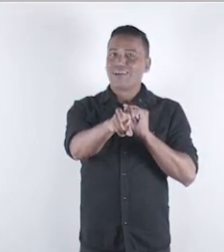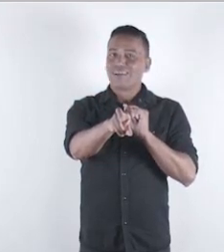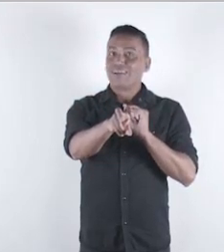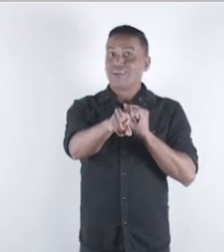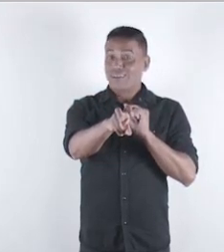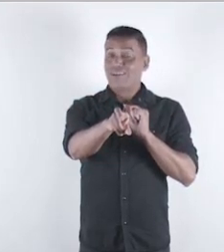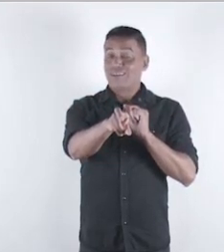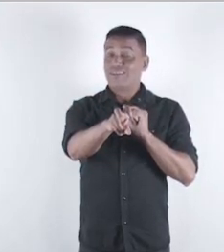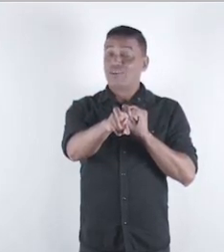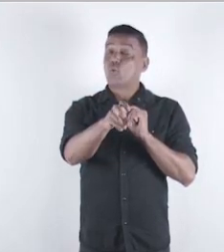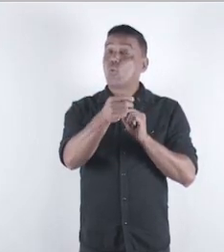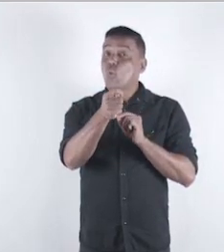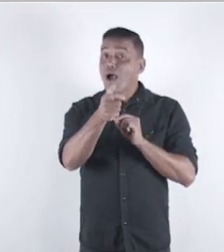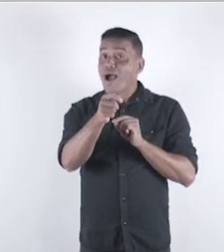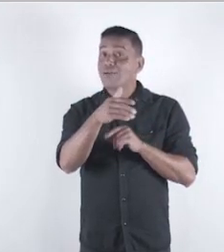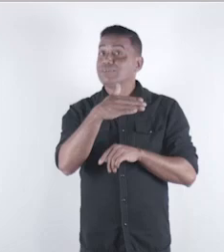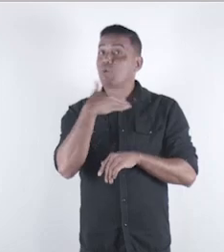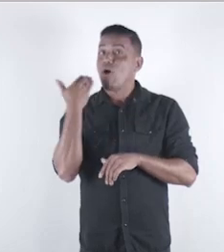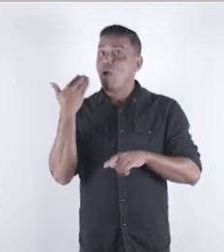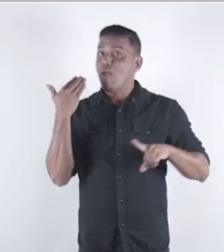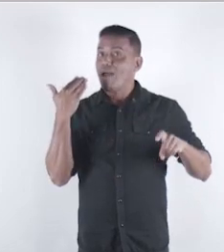coloca a lagarta numa situação de perigo?